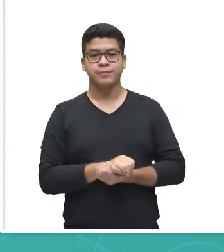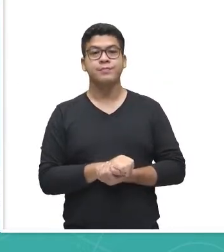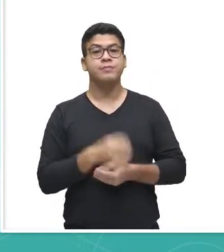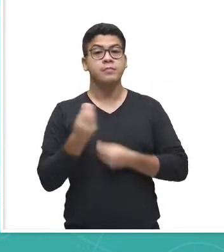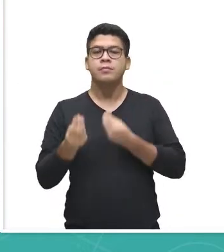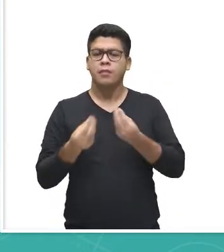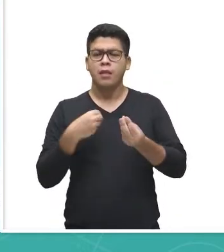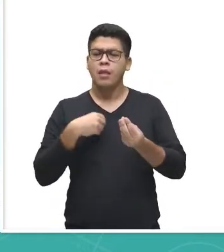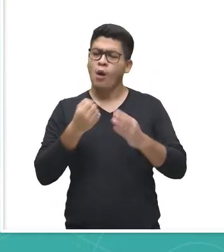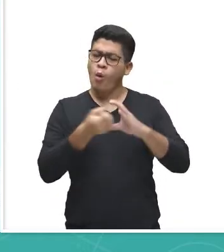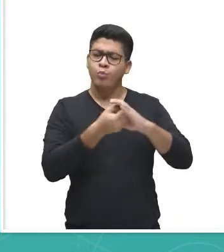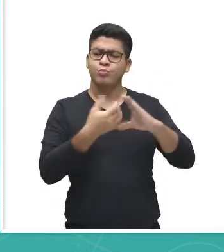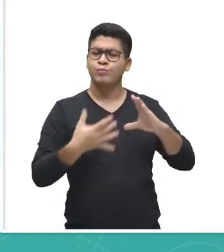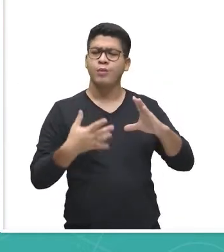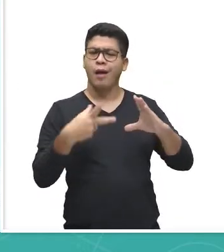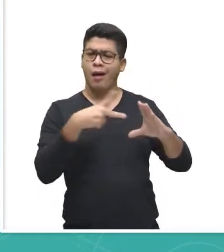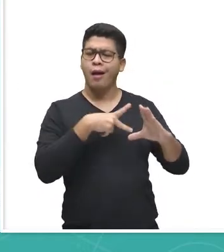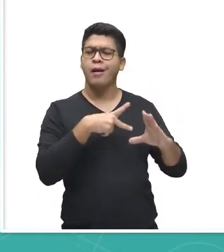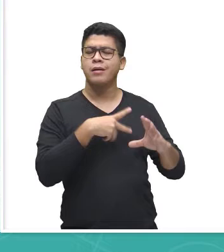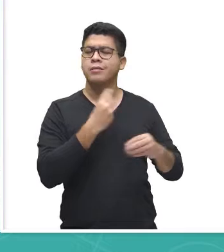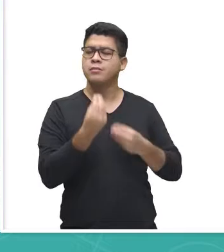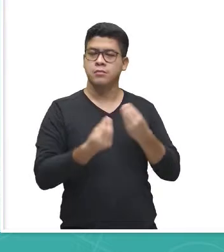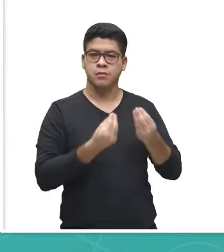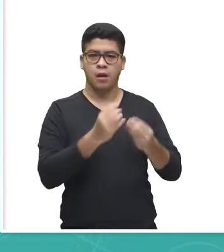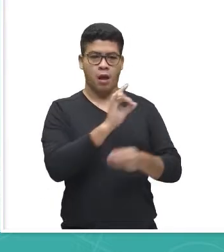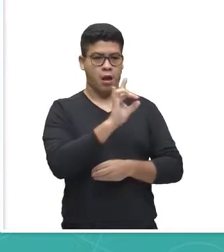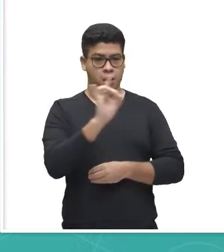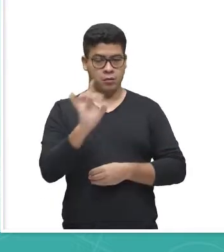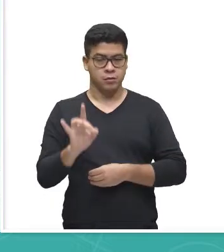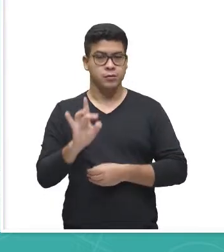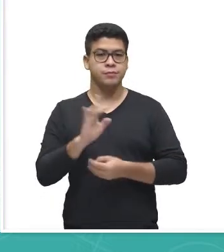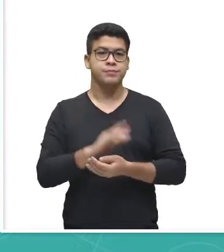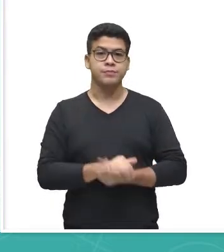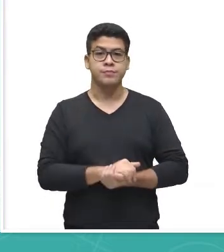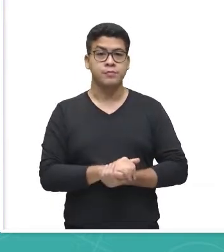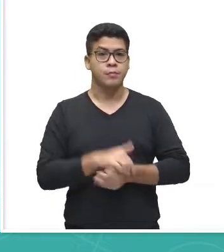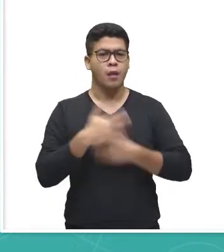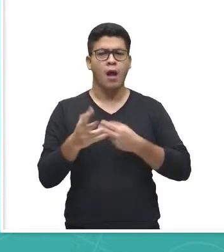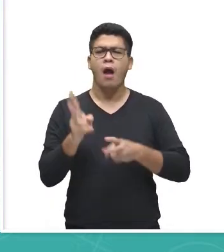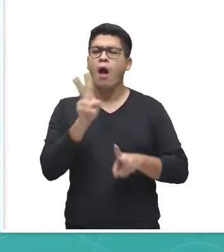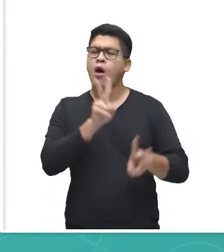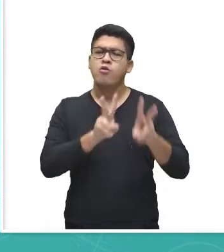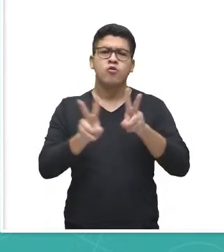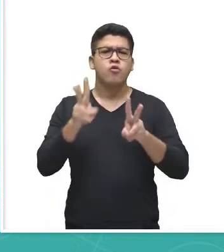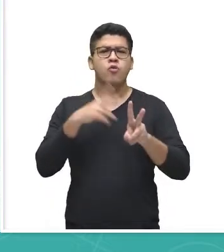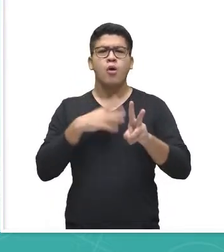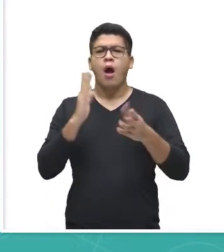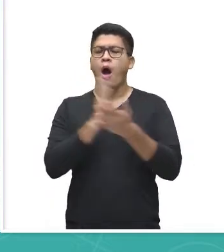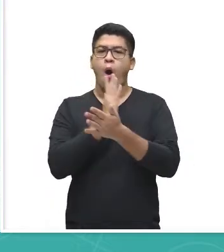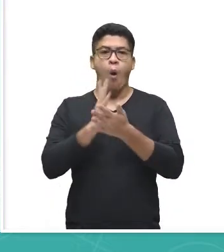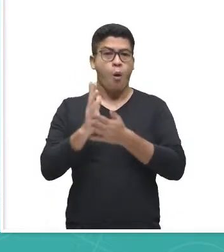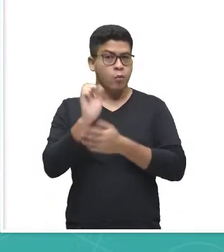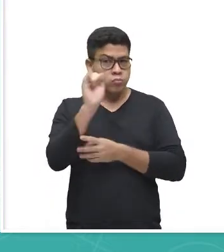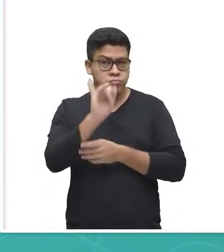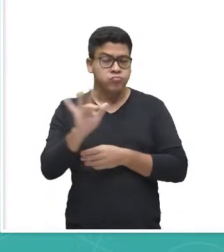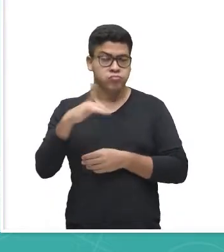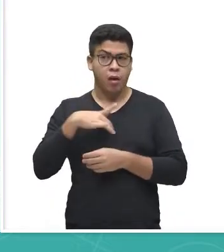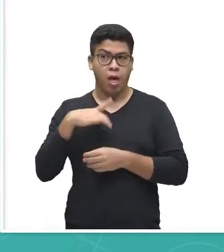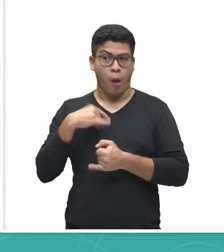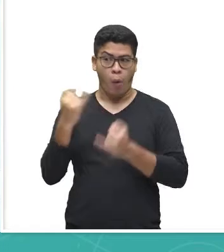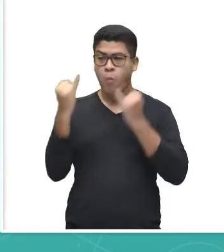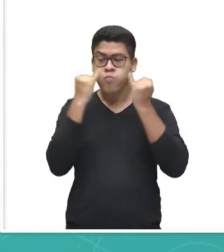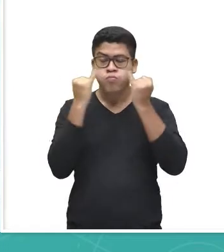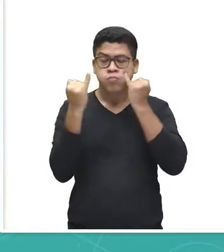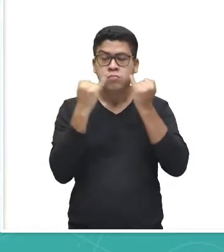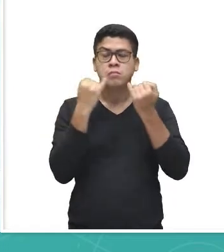as suas propriedades, certo? Muito bem, então olha só, a gente está vendo ali algumas imagens, algumas informações, e a partir de agora a